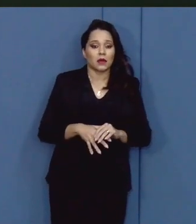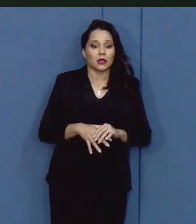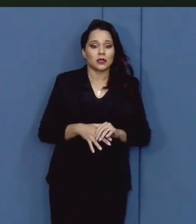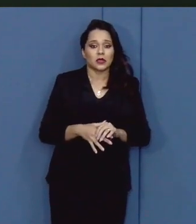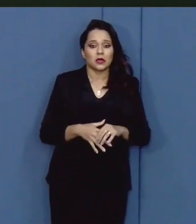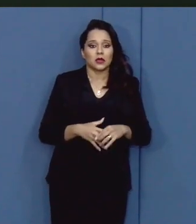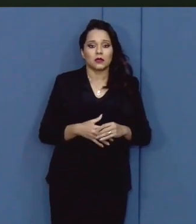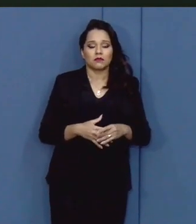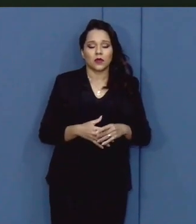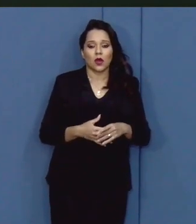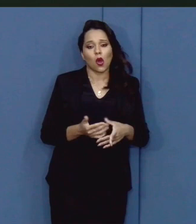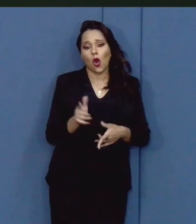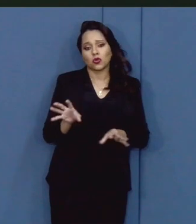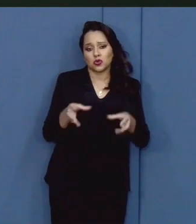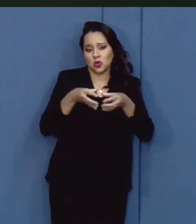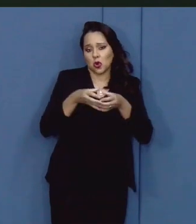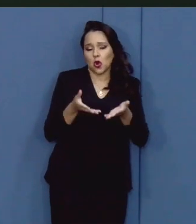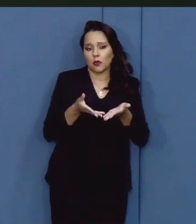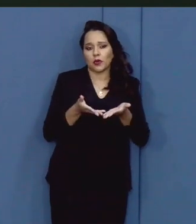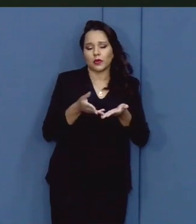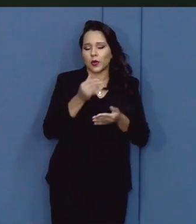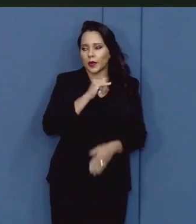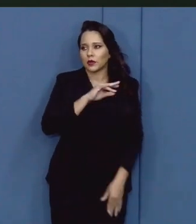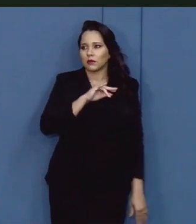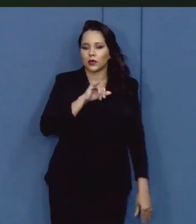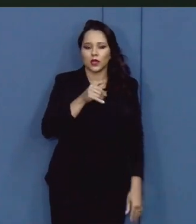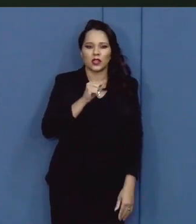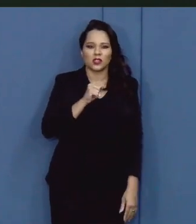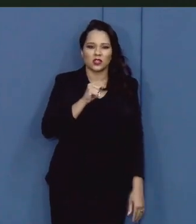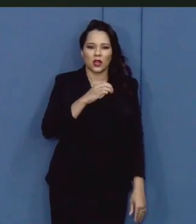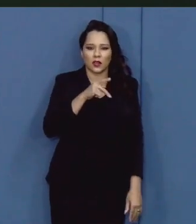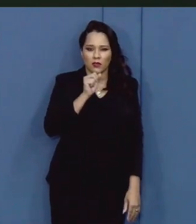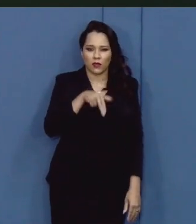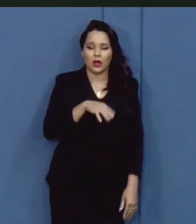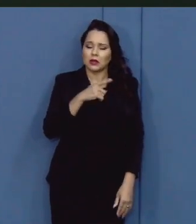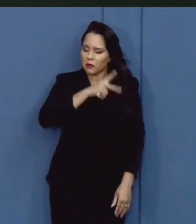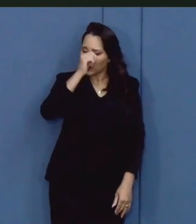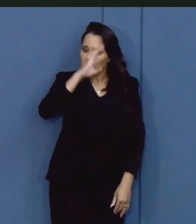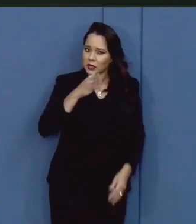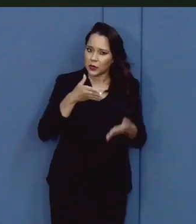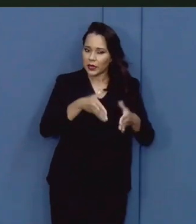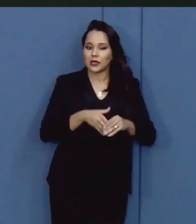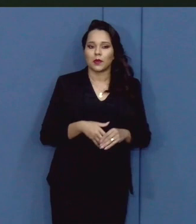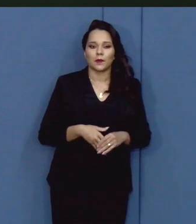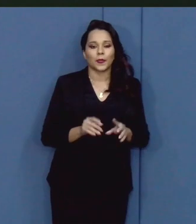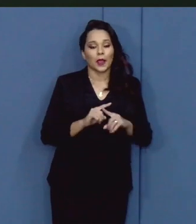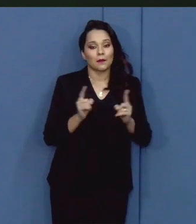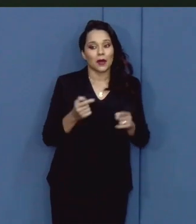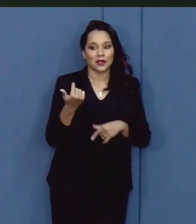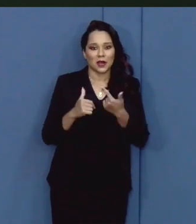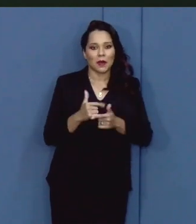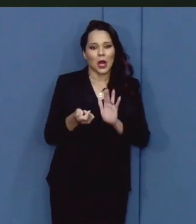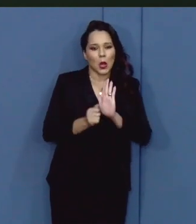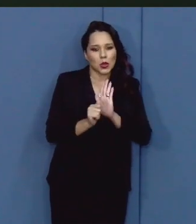comitês de peritos, né, como o JECFA, por exemplo, tem brasileiros participantes, mas o JECFA, que